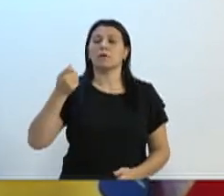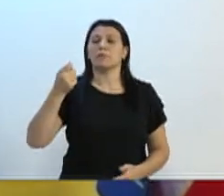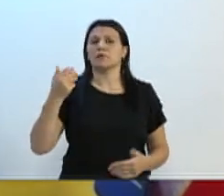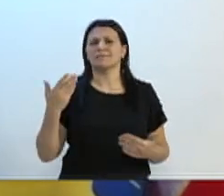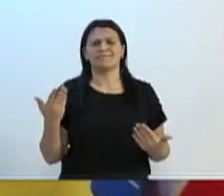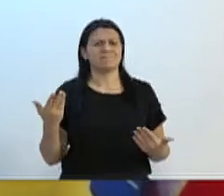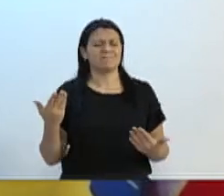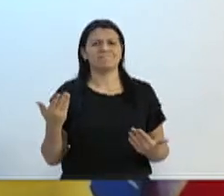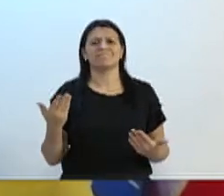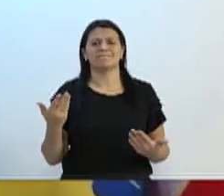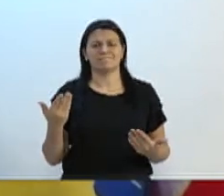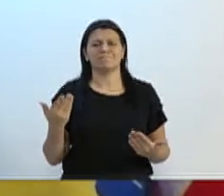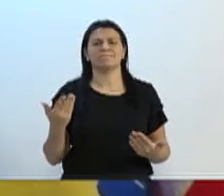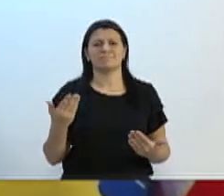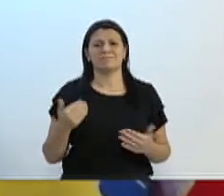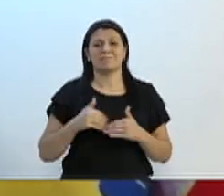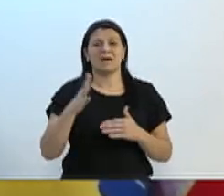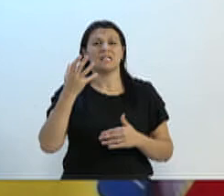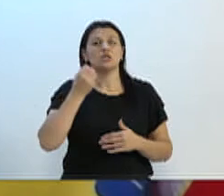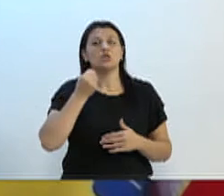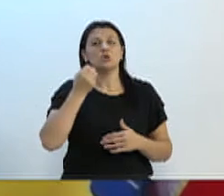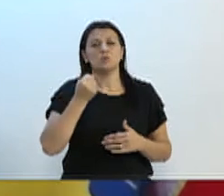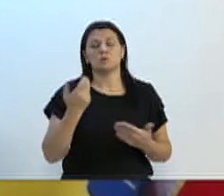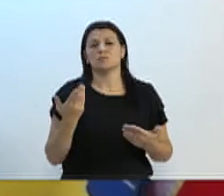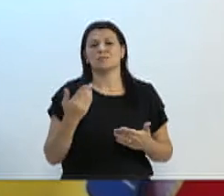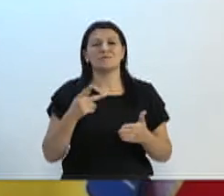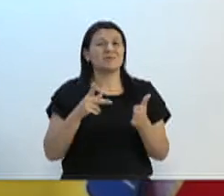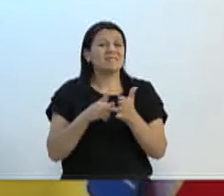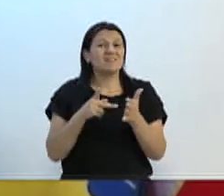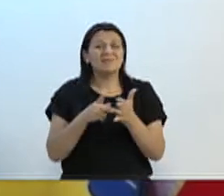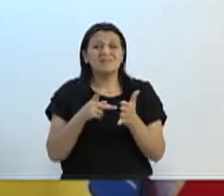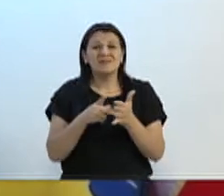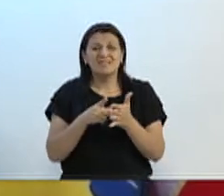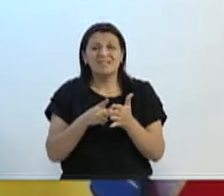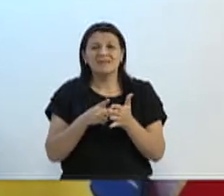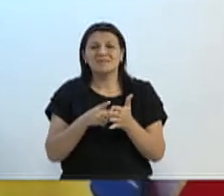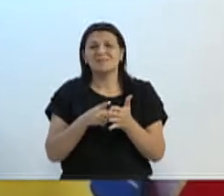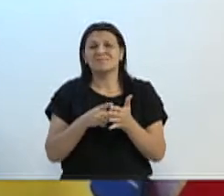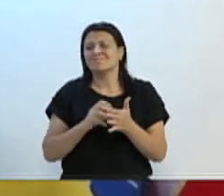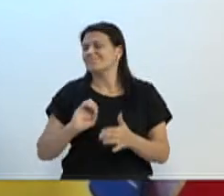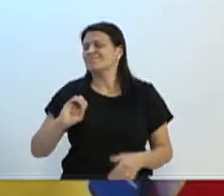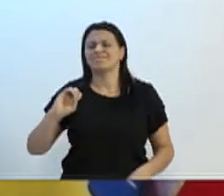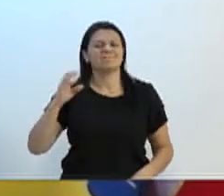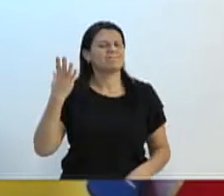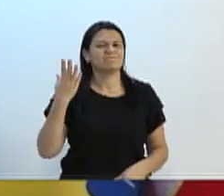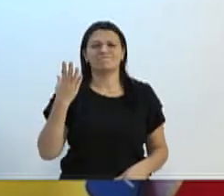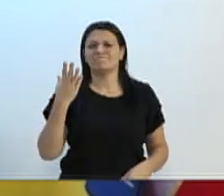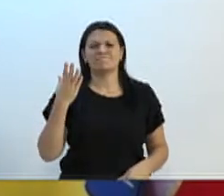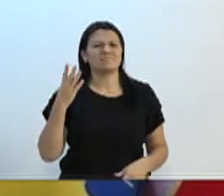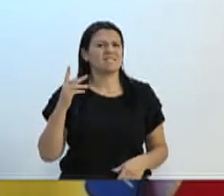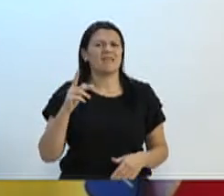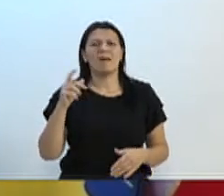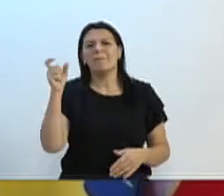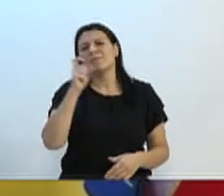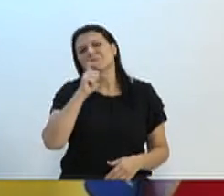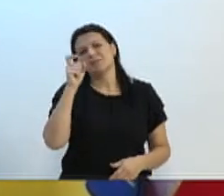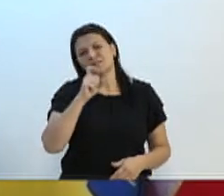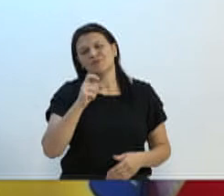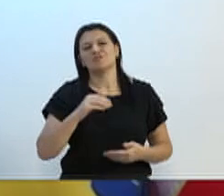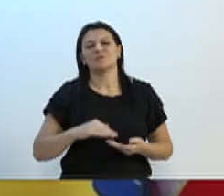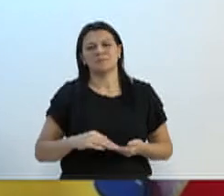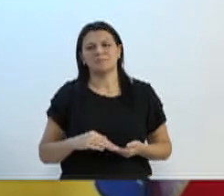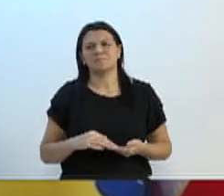de maior lucratividade, o que, na verdade, isso não acontece e não é verdade.